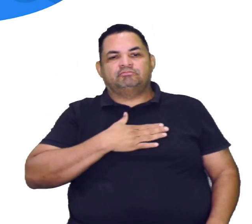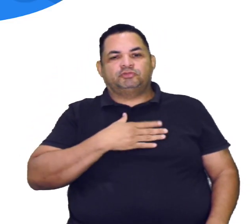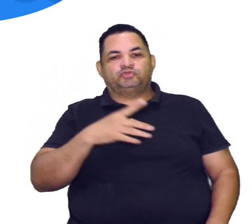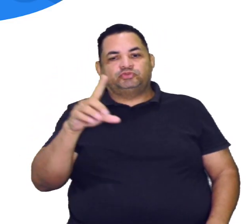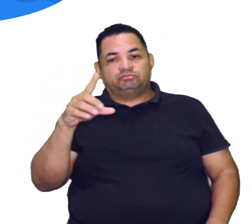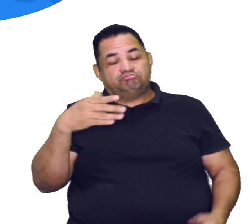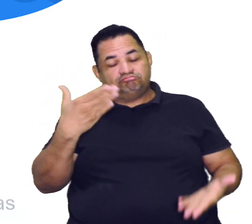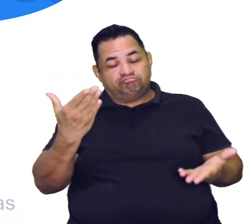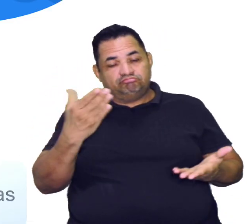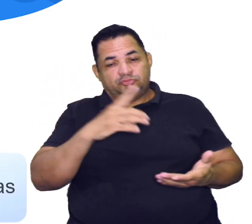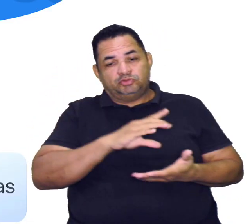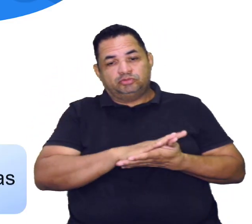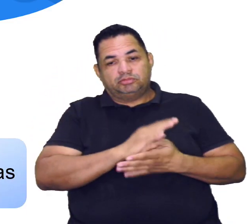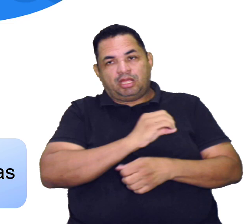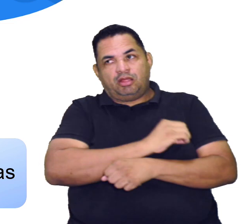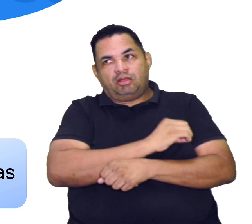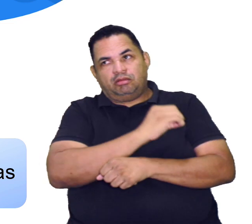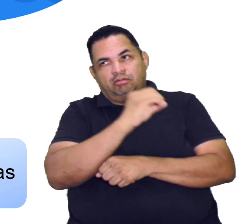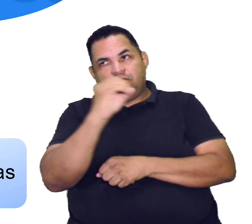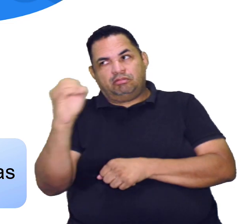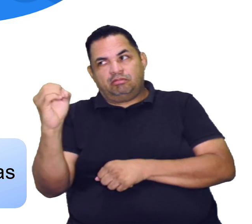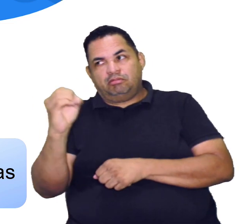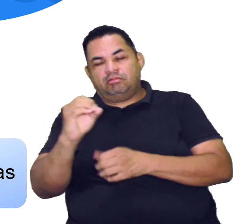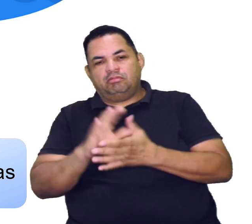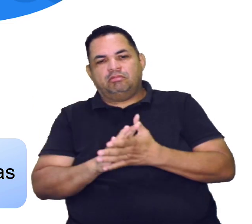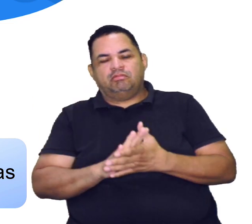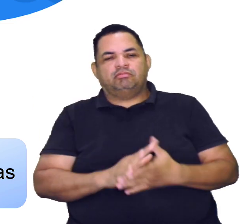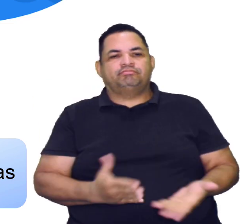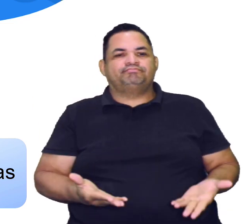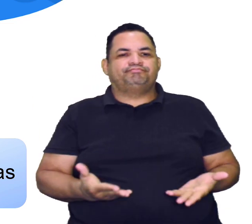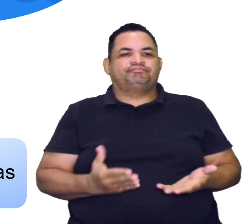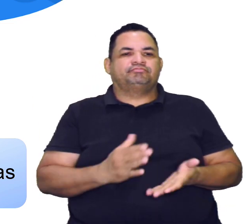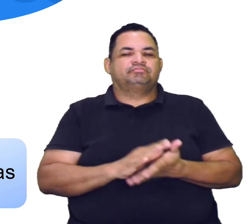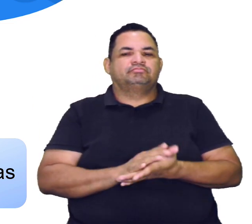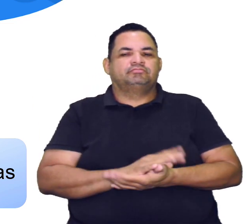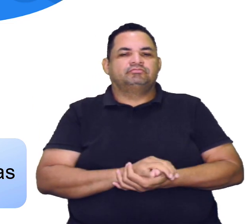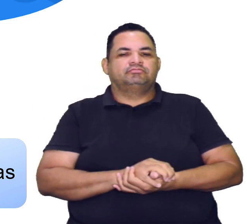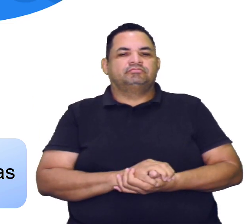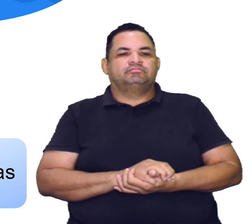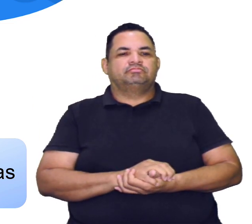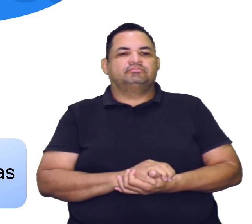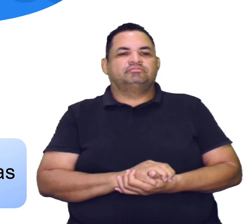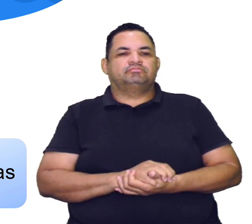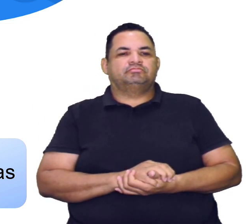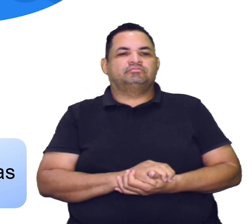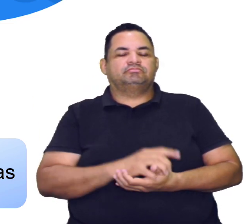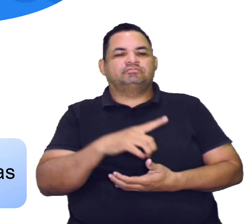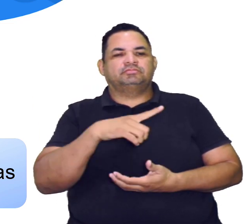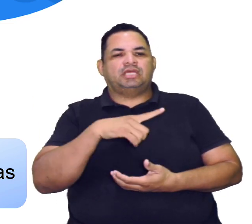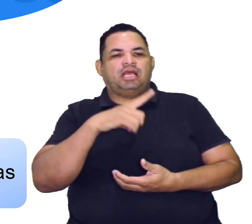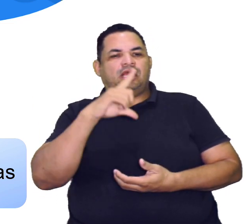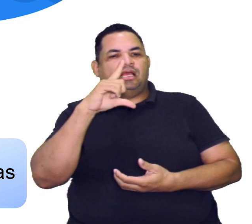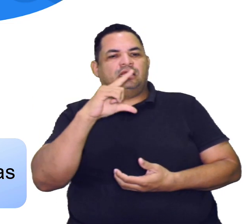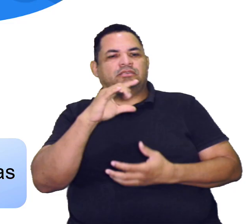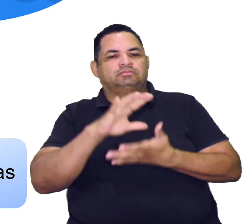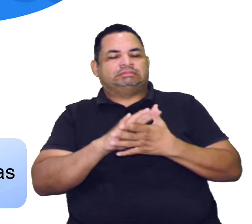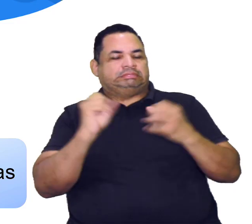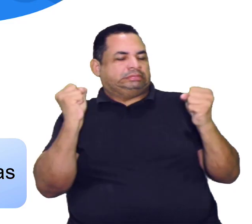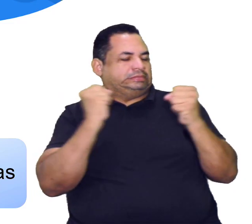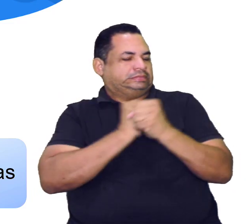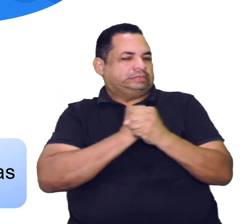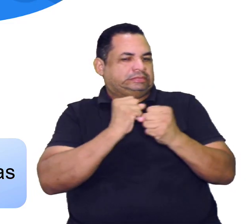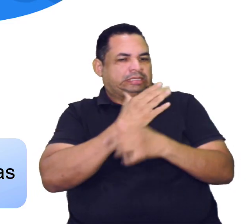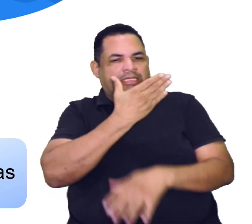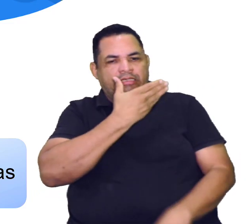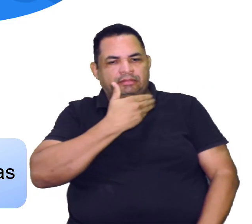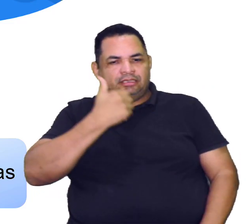dia, né? Essas noites não vão ser tão longas assim. Eu vou ter o quê? Redução do estresse,